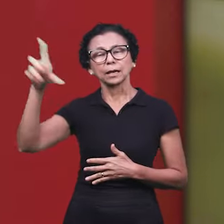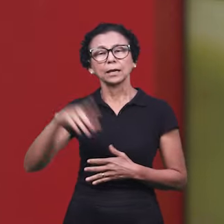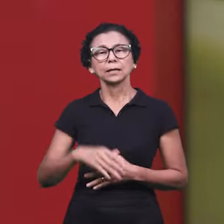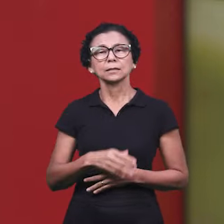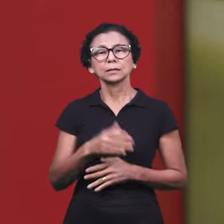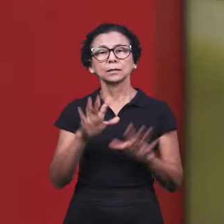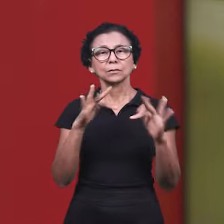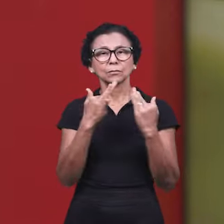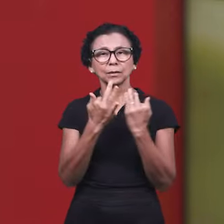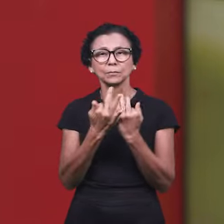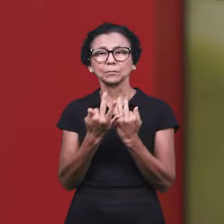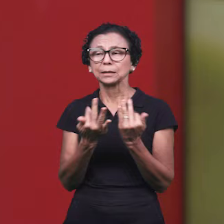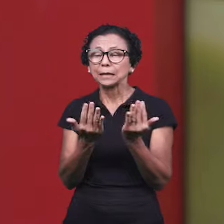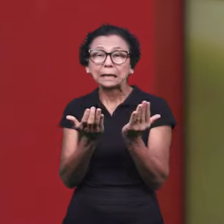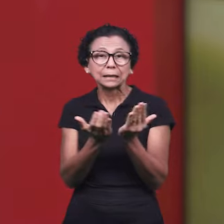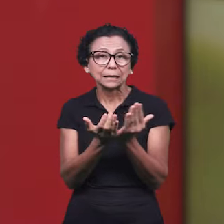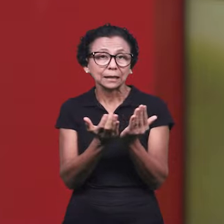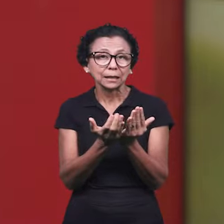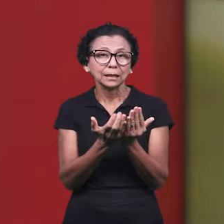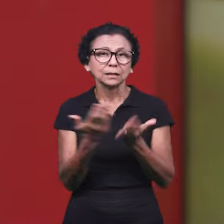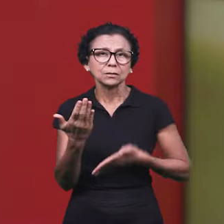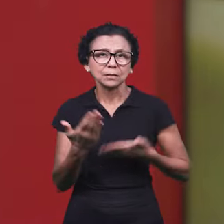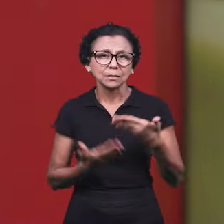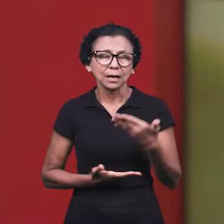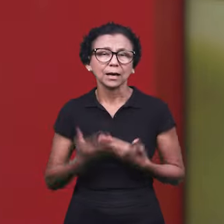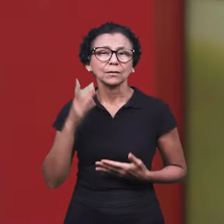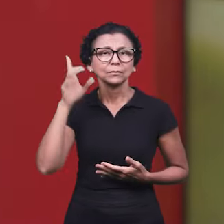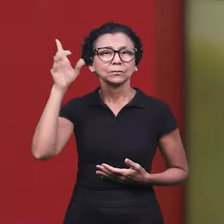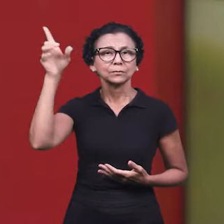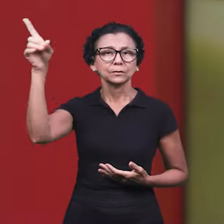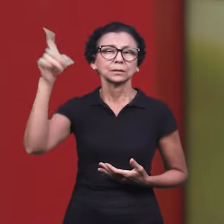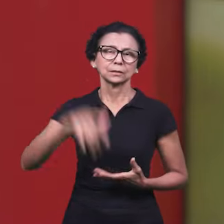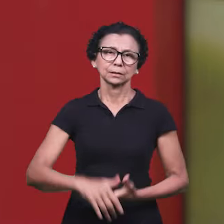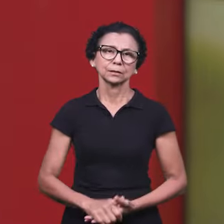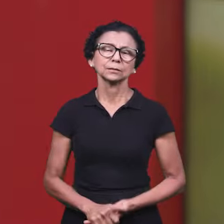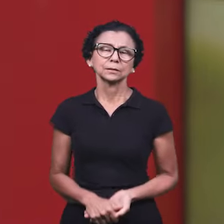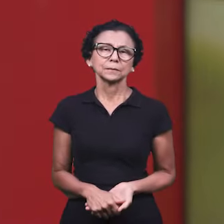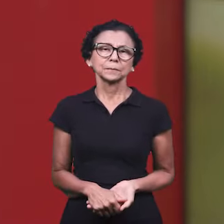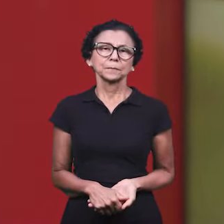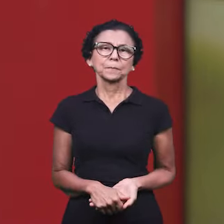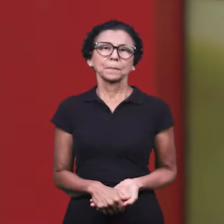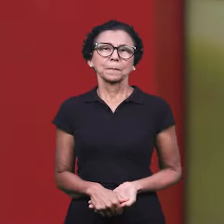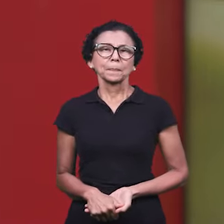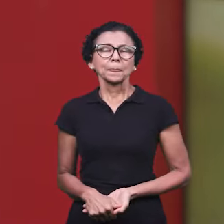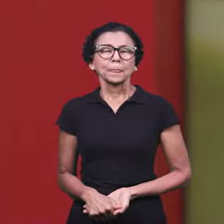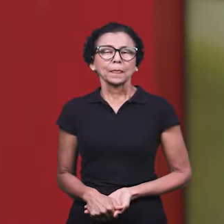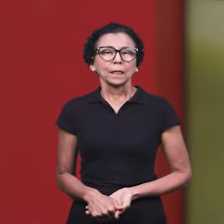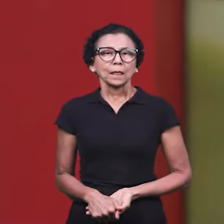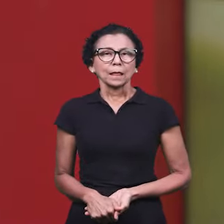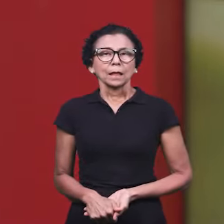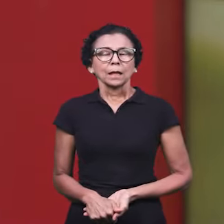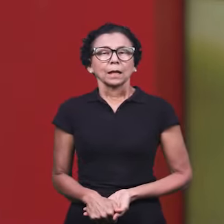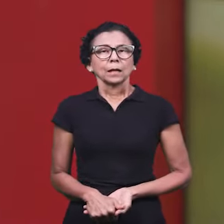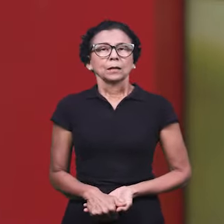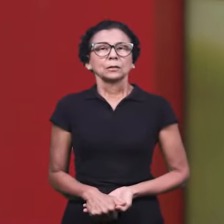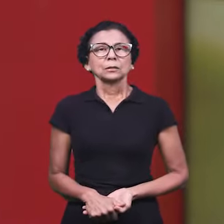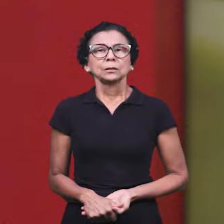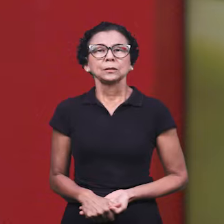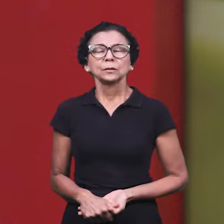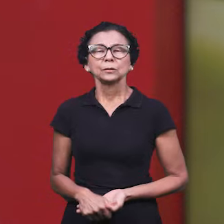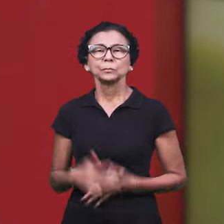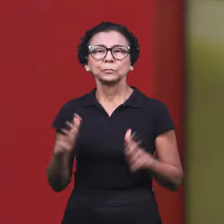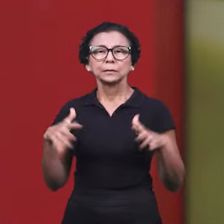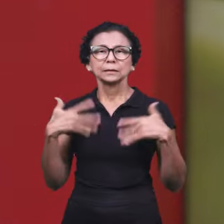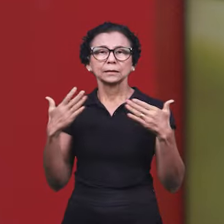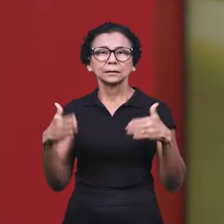de Deus não só entendendo a casa do pai né a alegria da família mas esse reconhecimento de